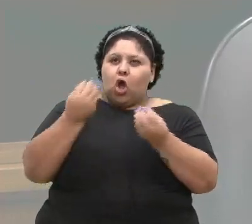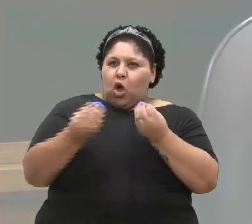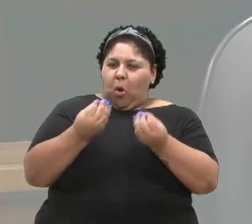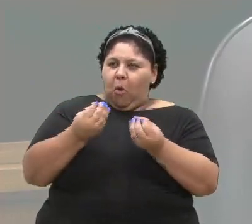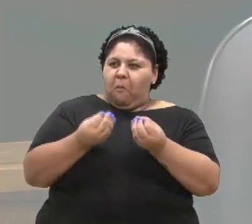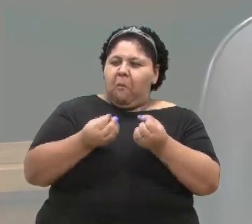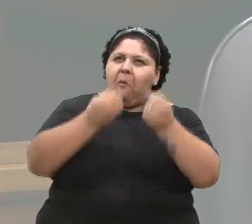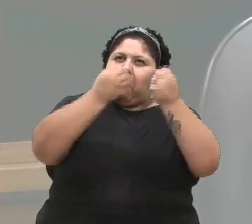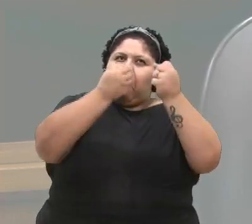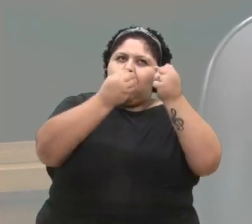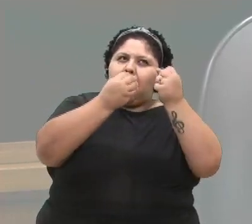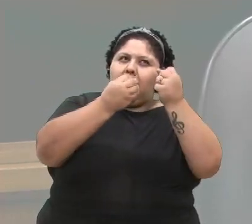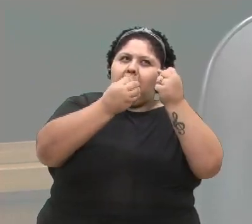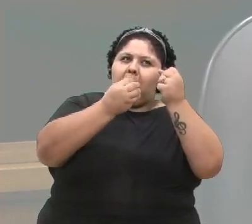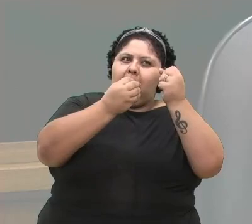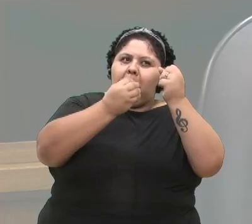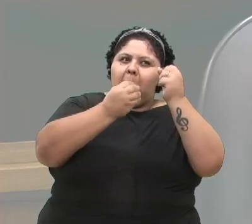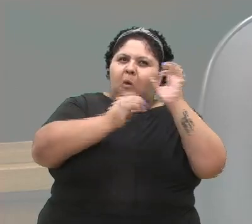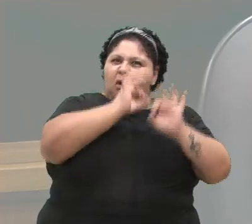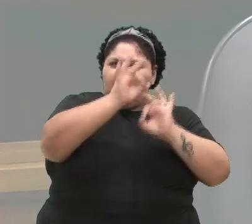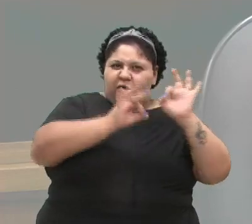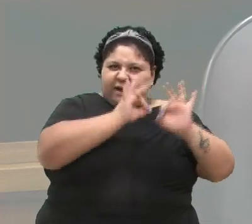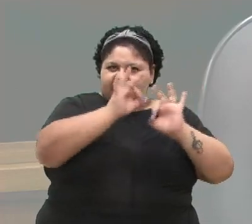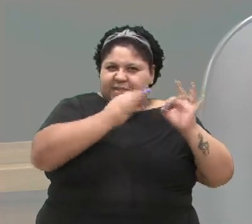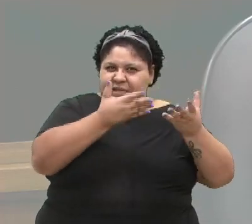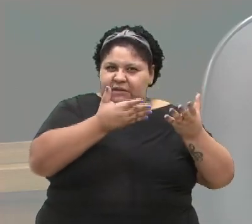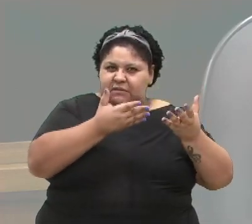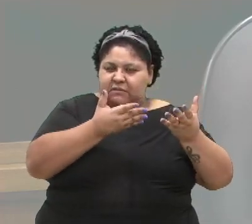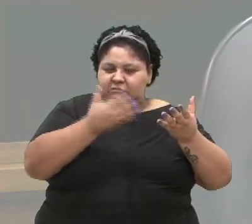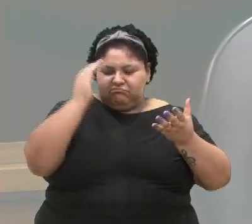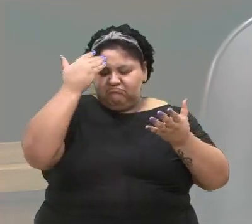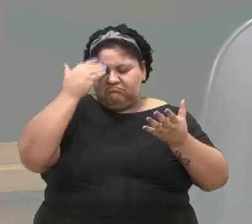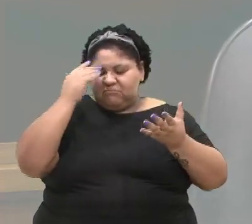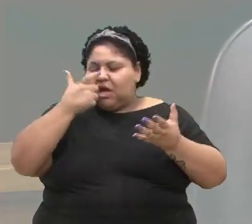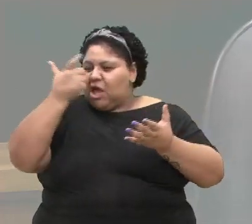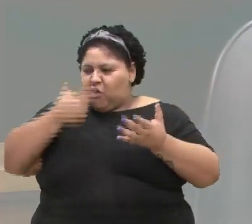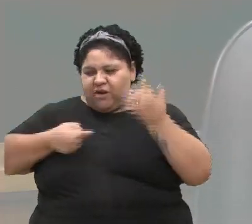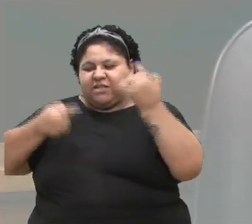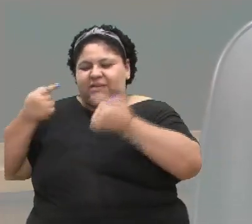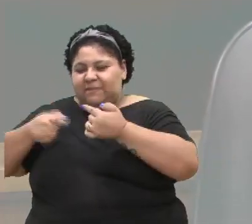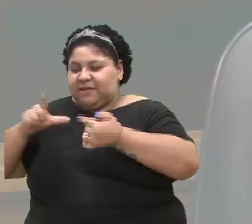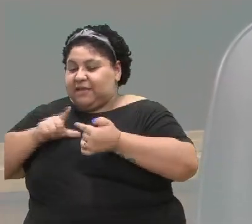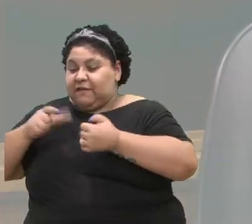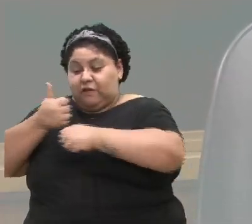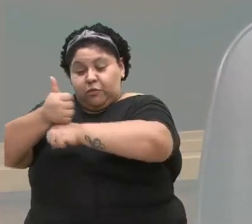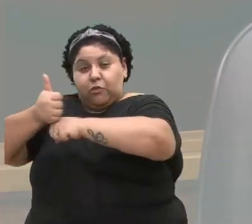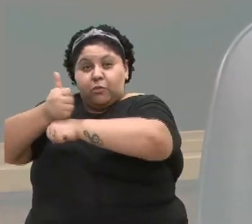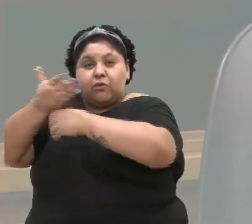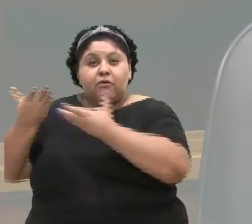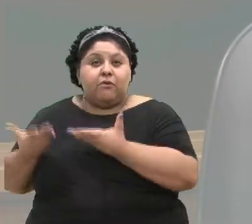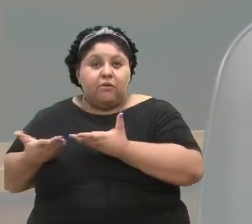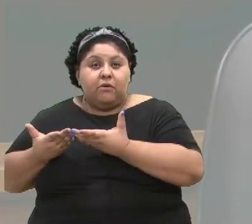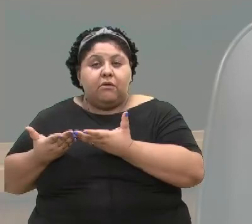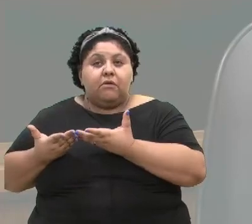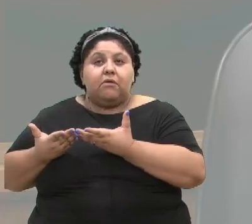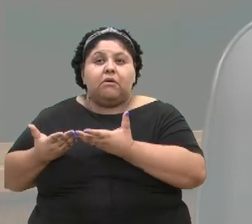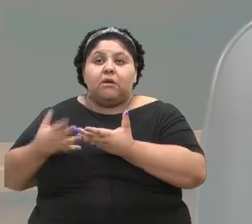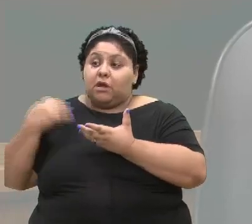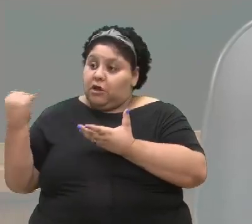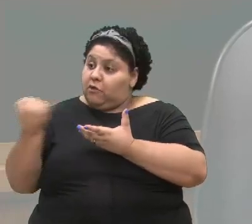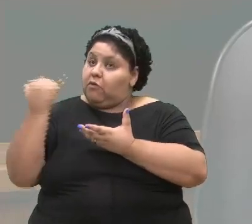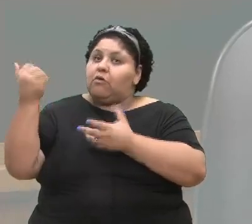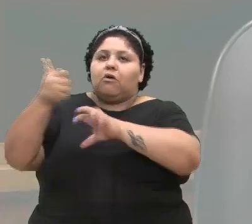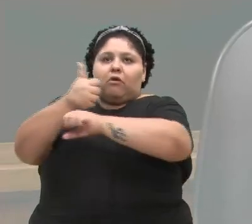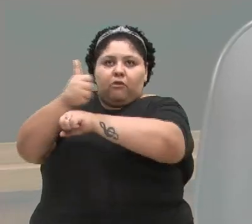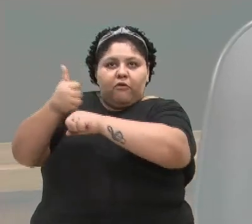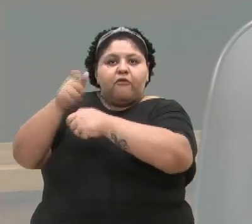construído ou não sei. Esse debate tem que ser feito pela categoria e eu acho que é louvável que a categoria esteja